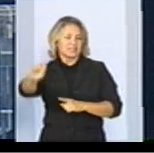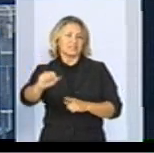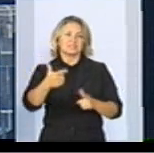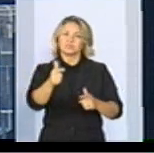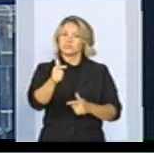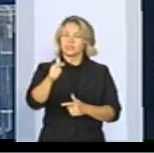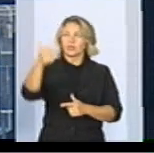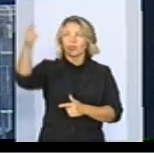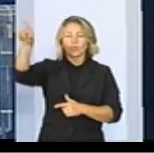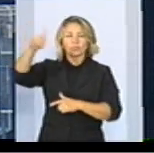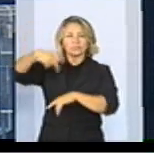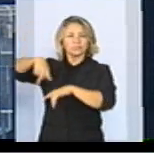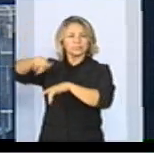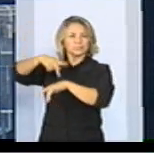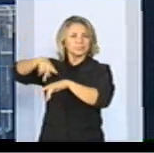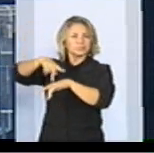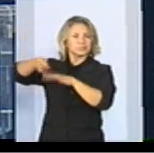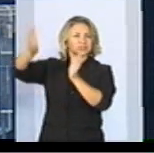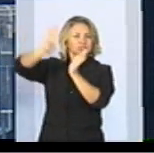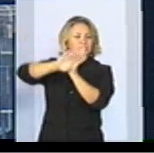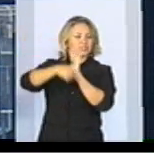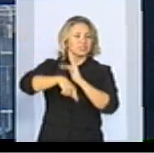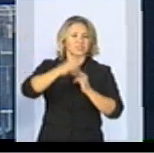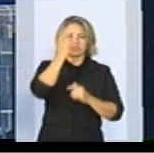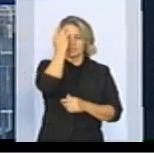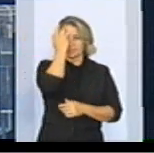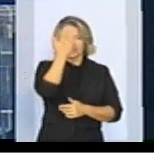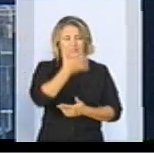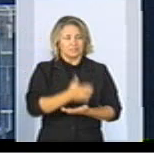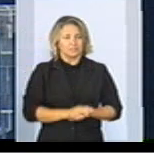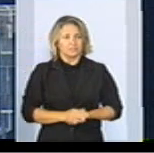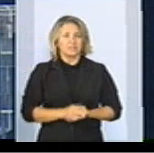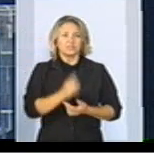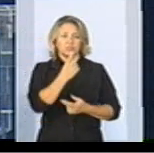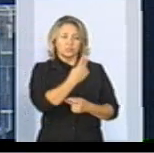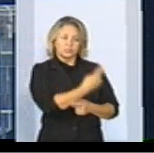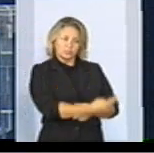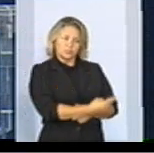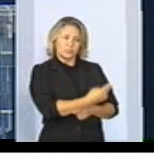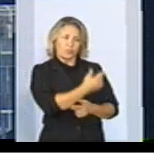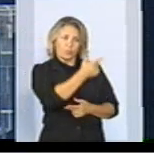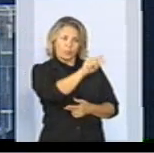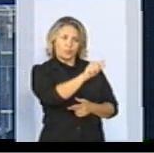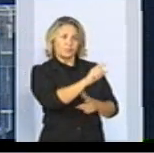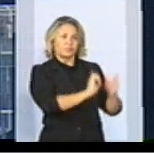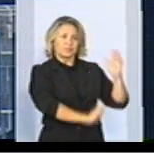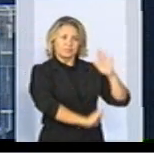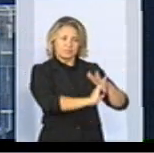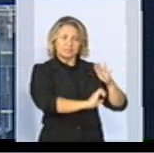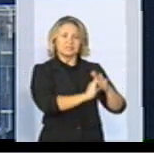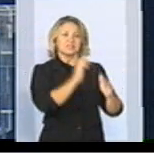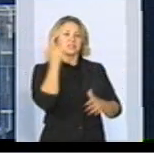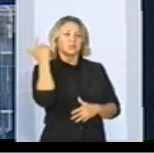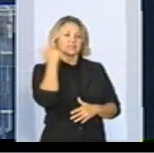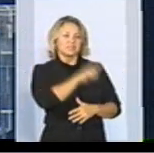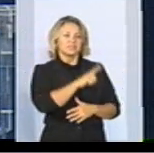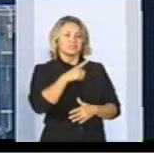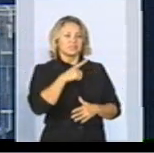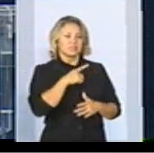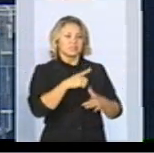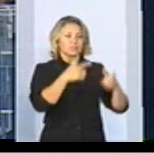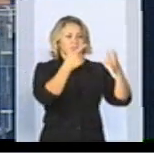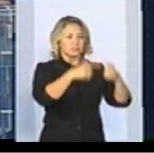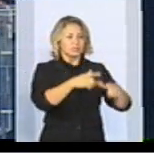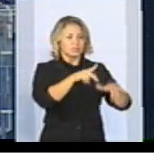com facilidade. Desde o ano 2000, apenas 2 outras empresas programadoras estrangeiras conseguiram prover canais de espaço qualificado no